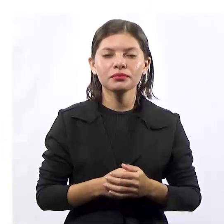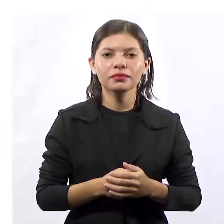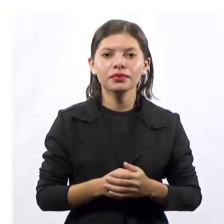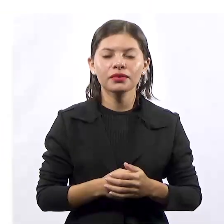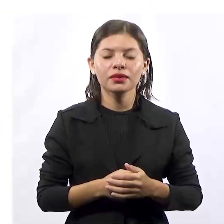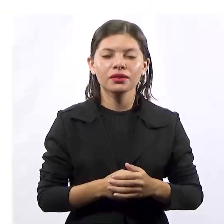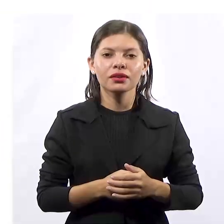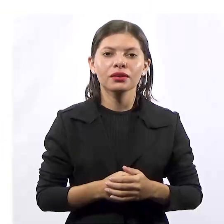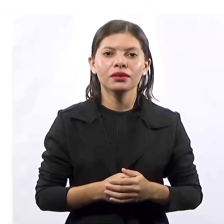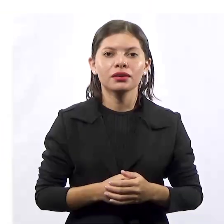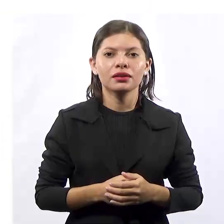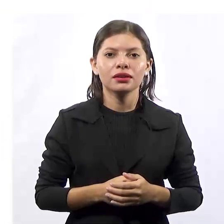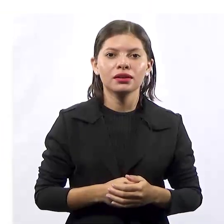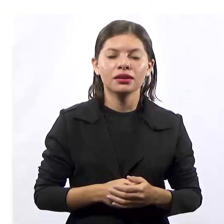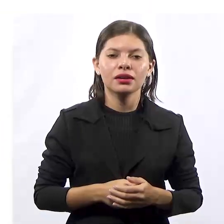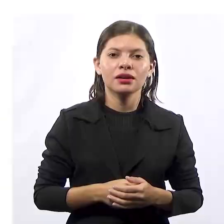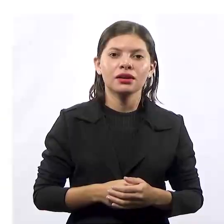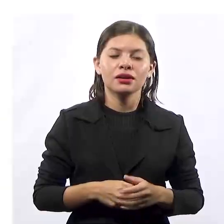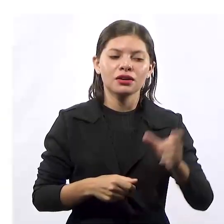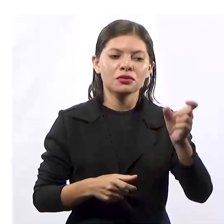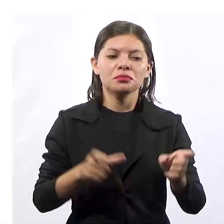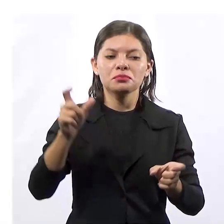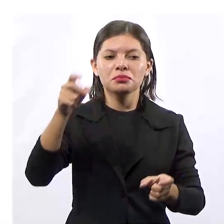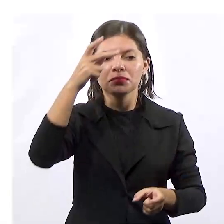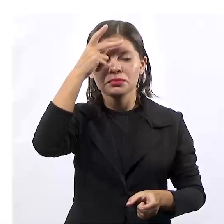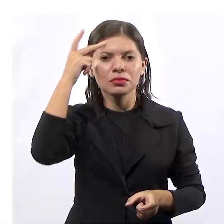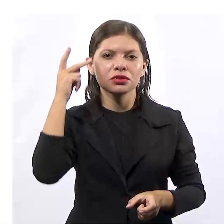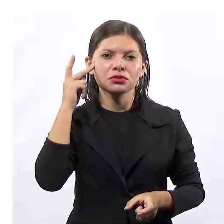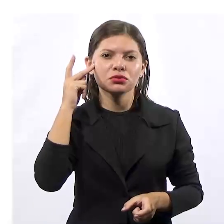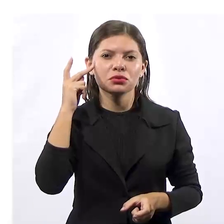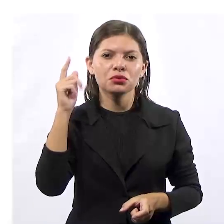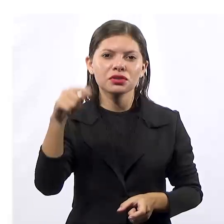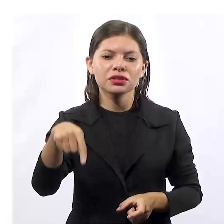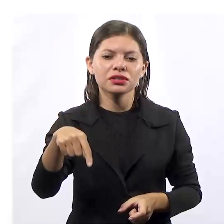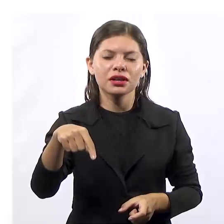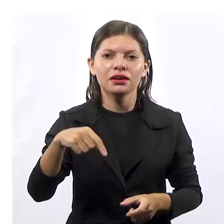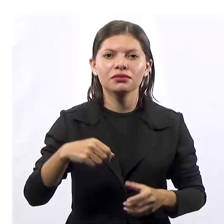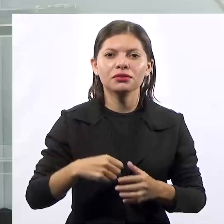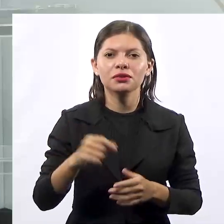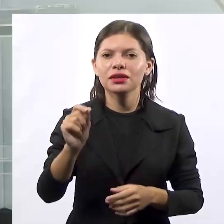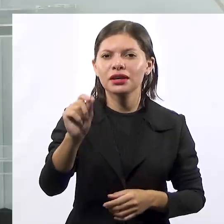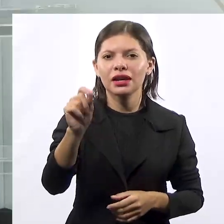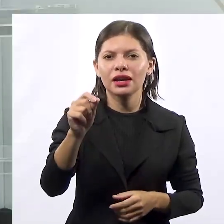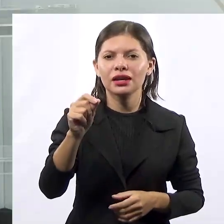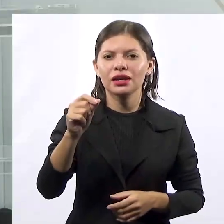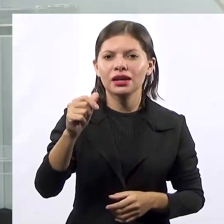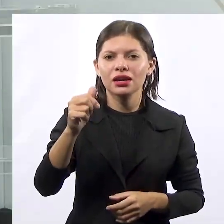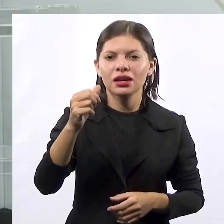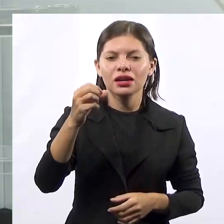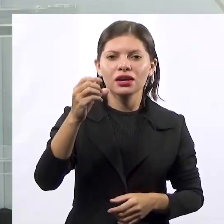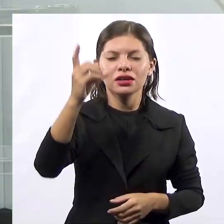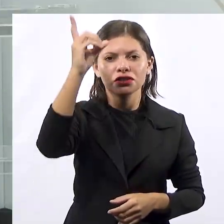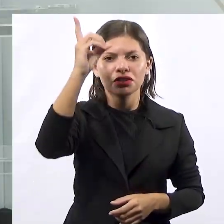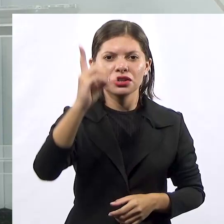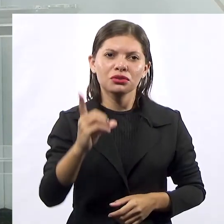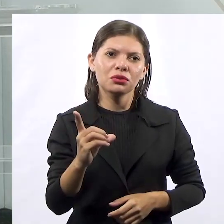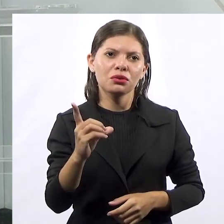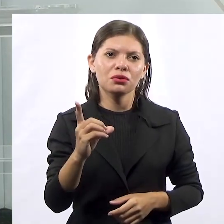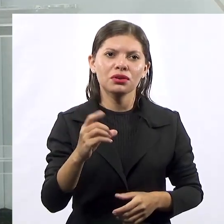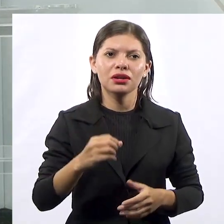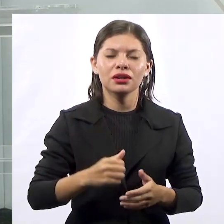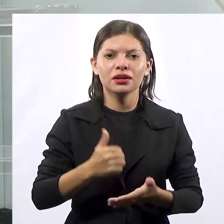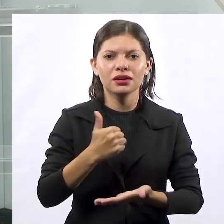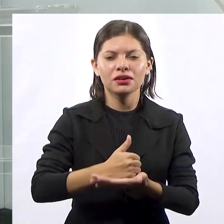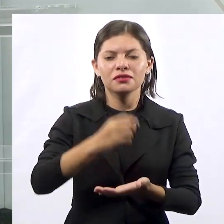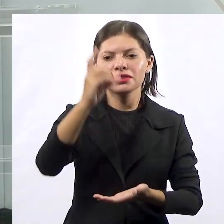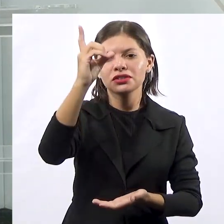vídeo. Quem eram os sujeitos que estavam presentes ali? Era a diretora, a vice-diretora, tinha